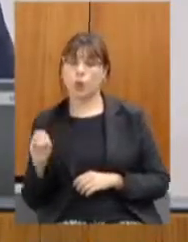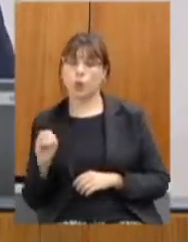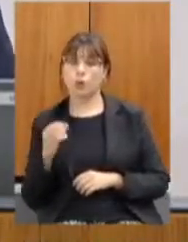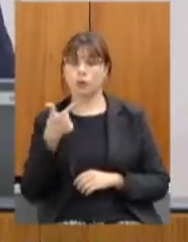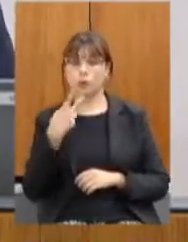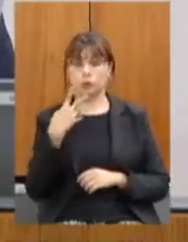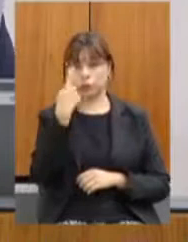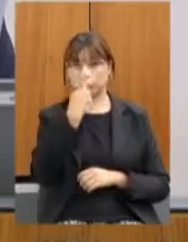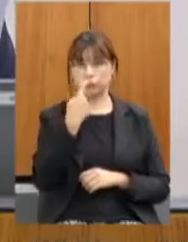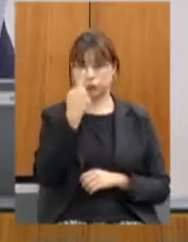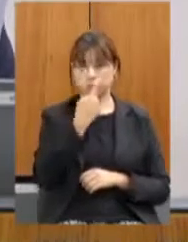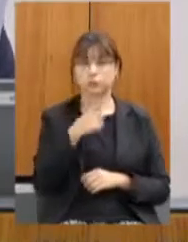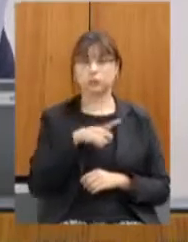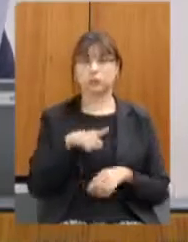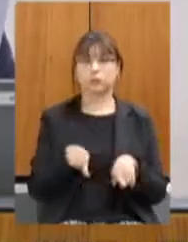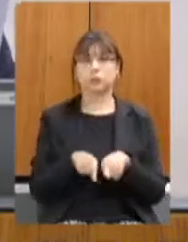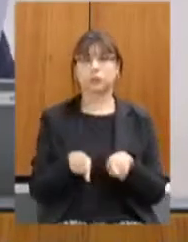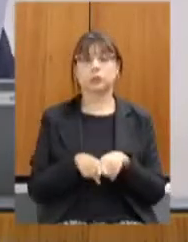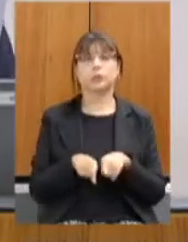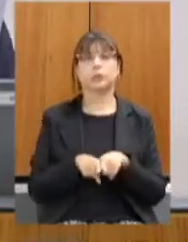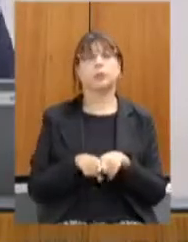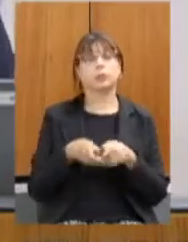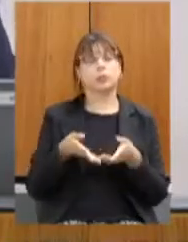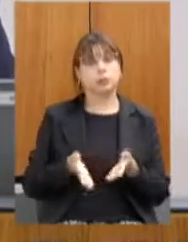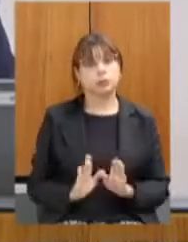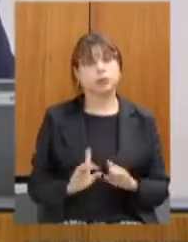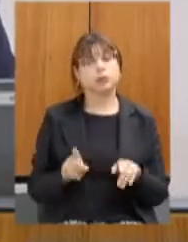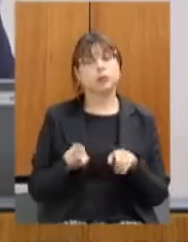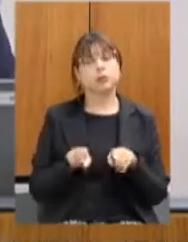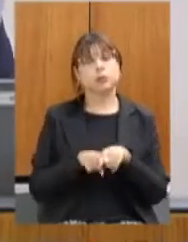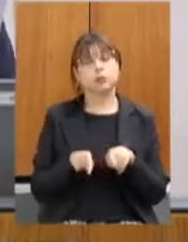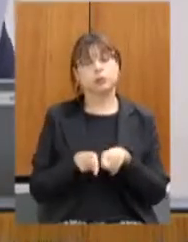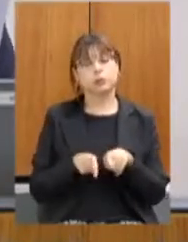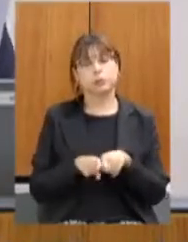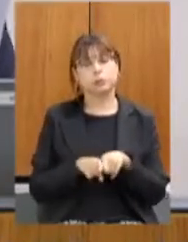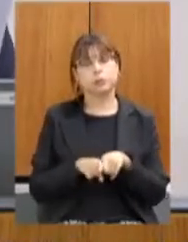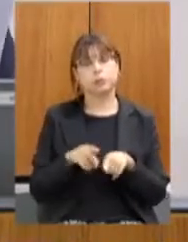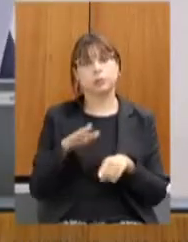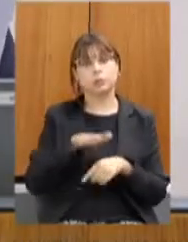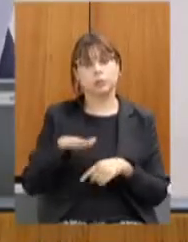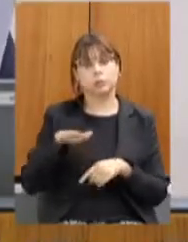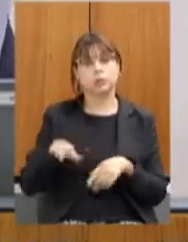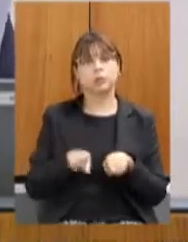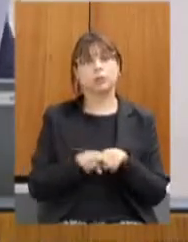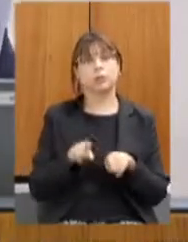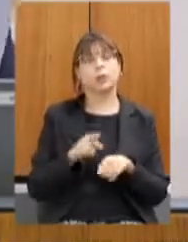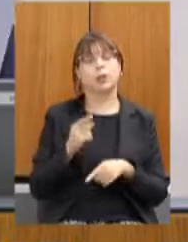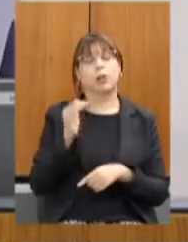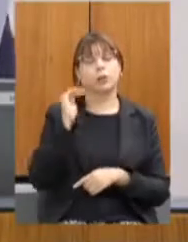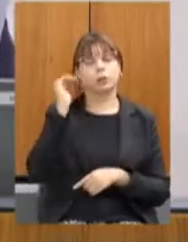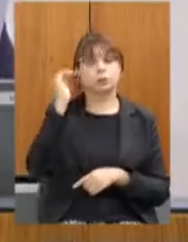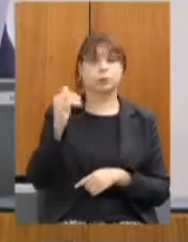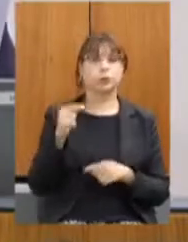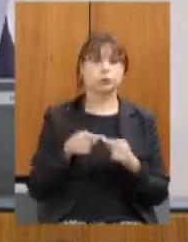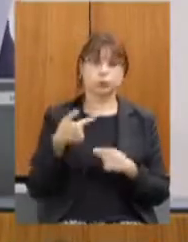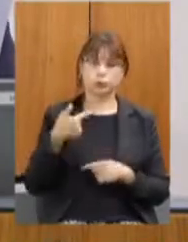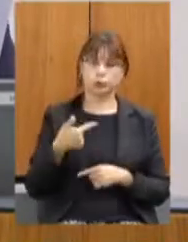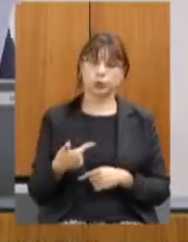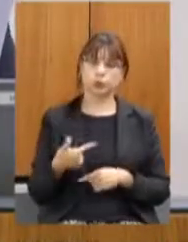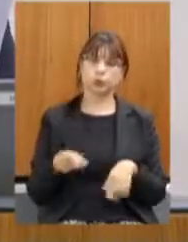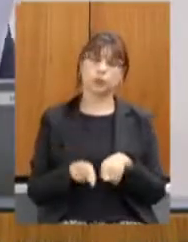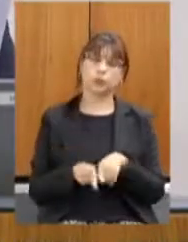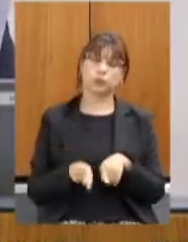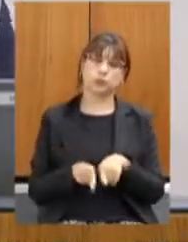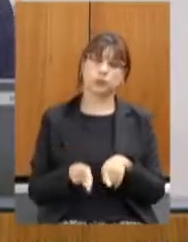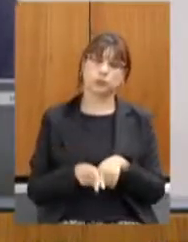unidade de terapia intensiva Neonatal e pediátrica e Unidade de terapia intensiva adulto tipo 2 e atualmente imunidade de